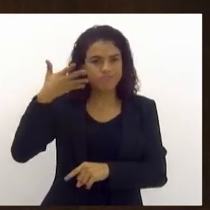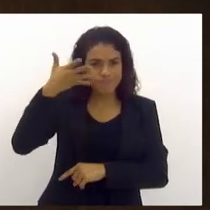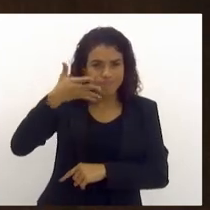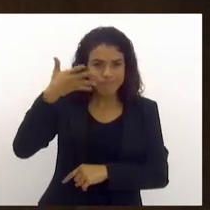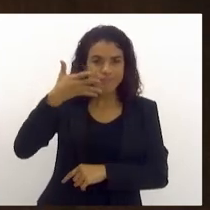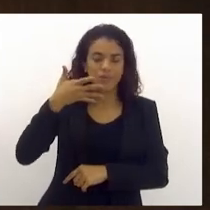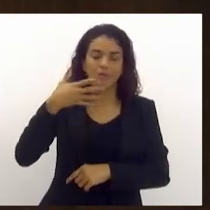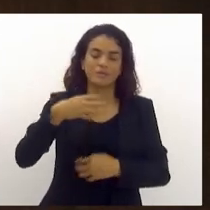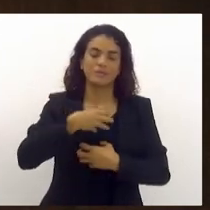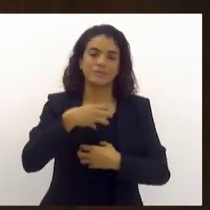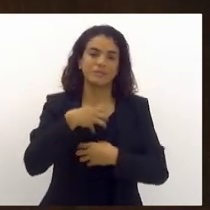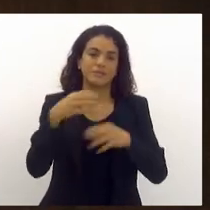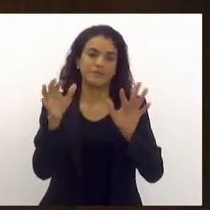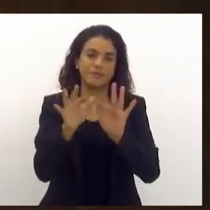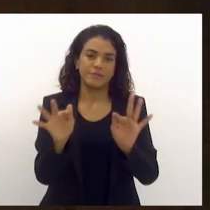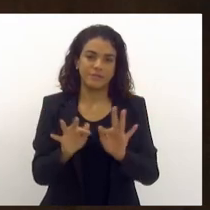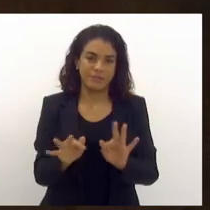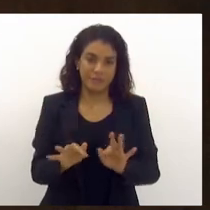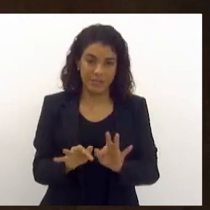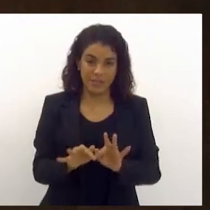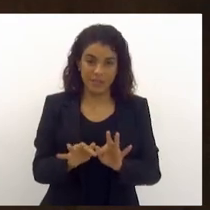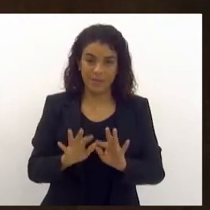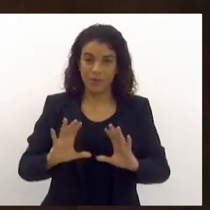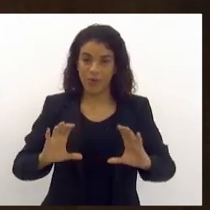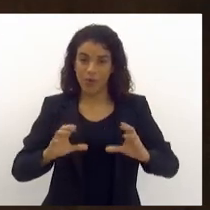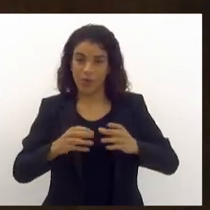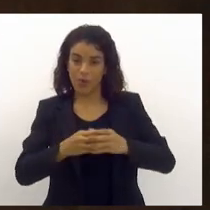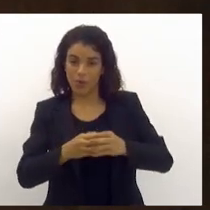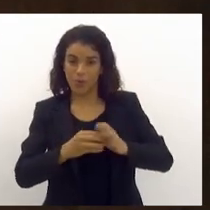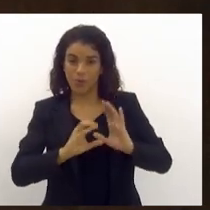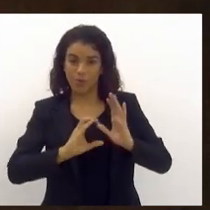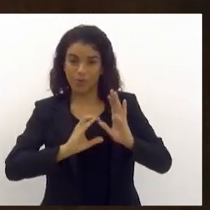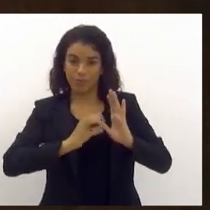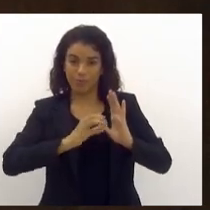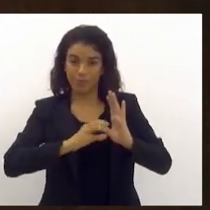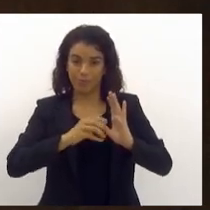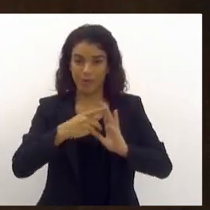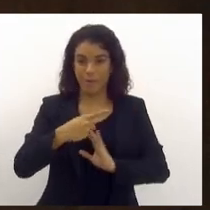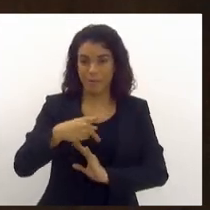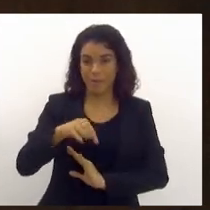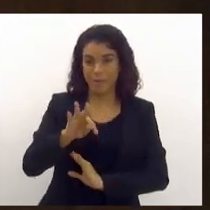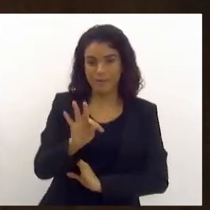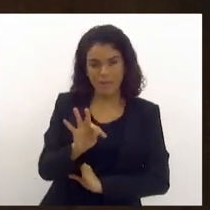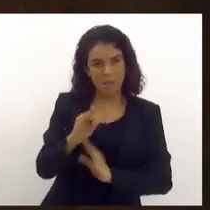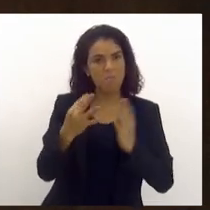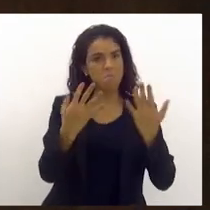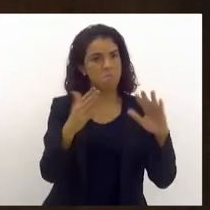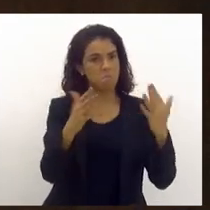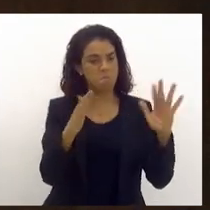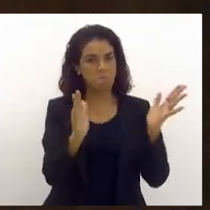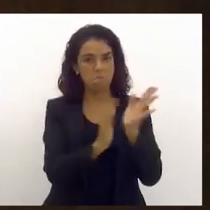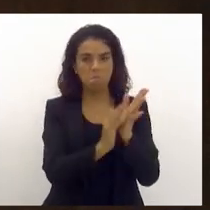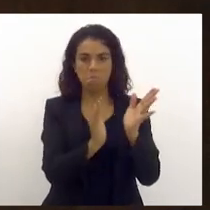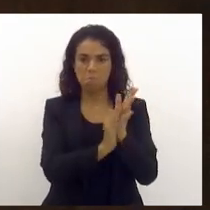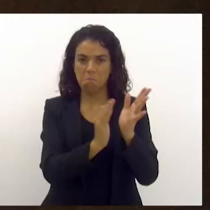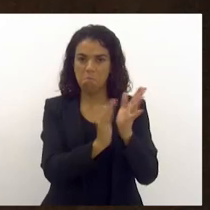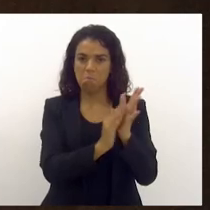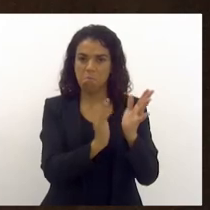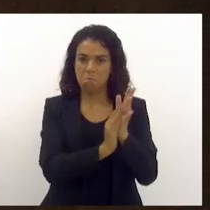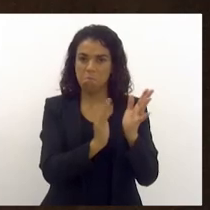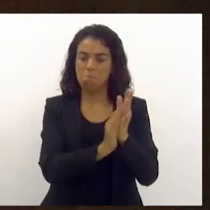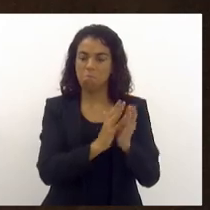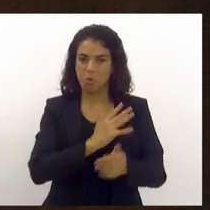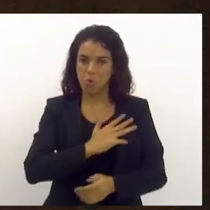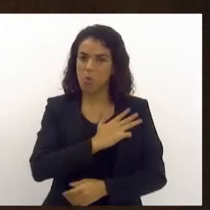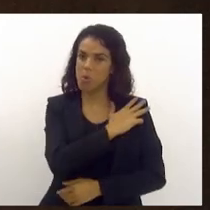muita felicidade a bancada do PT, que eu vi hoje um pronunciamento digno de aplausos do presidente Lula. Eu não apoiei,